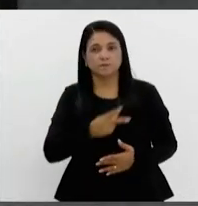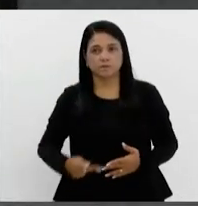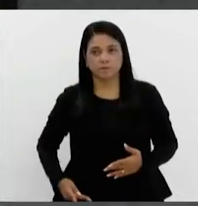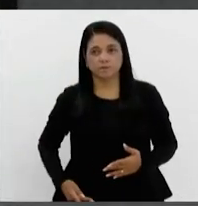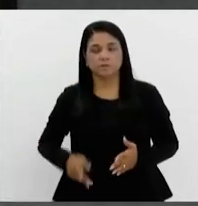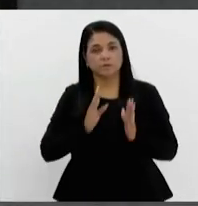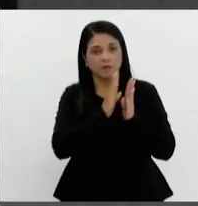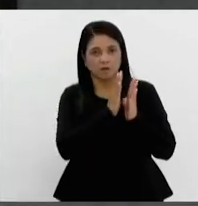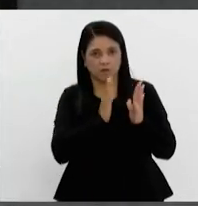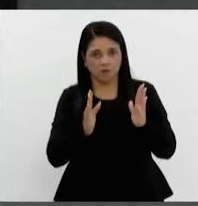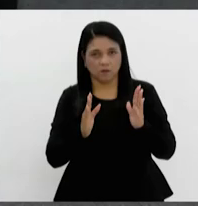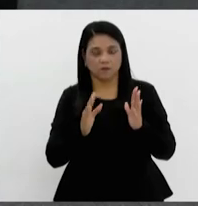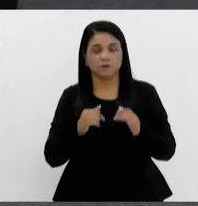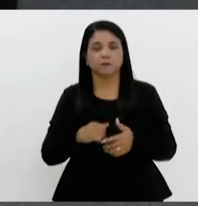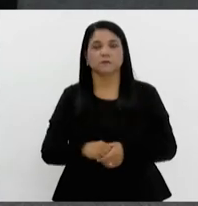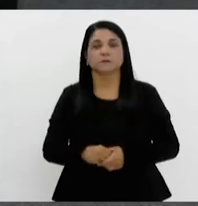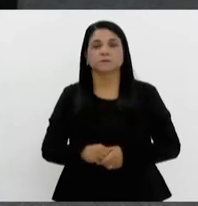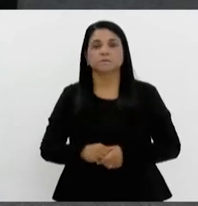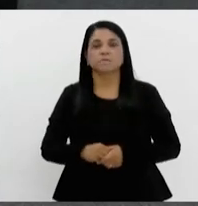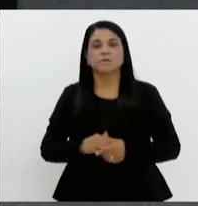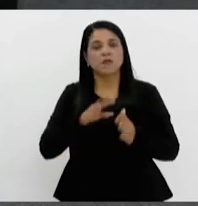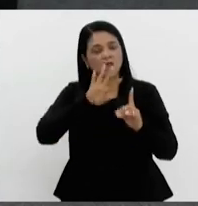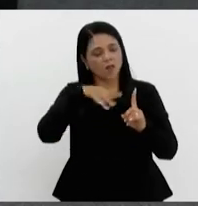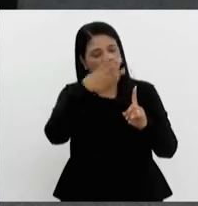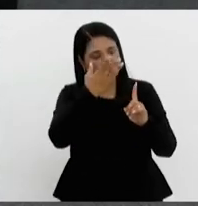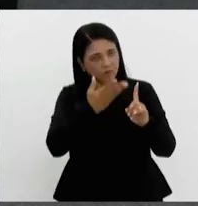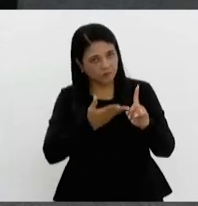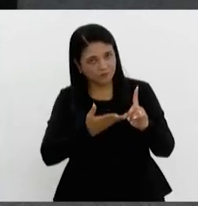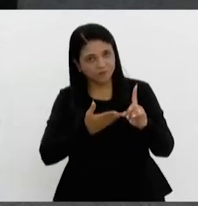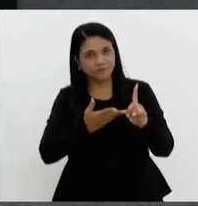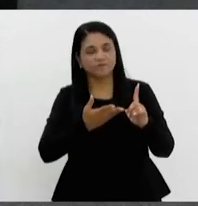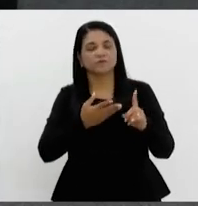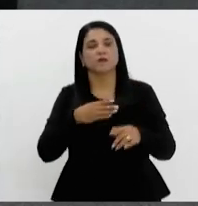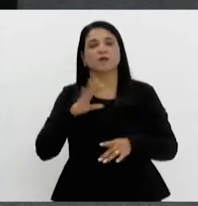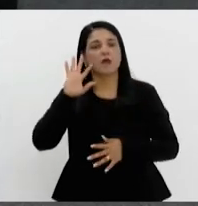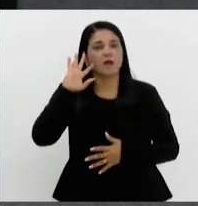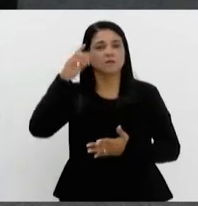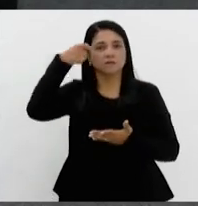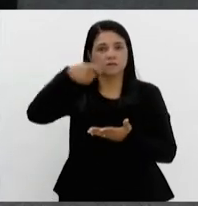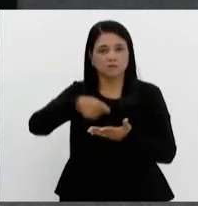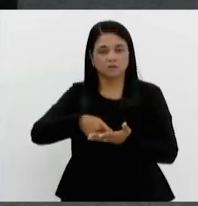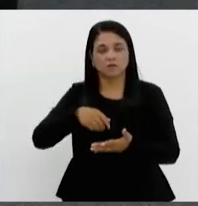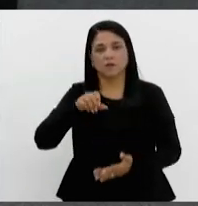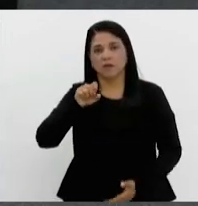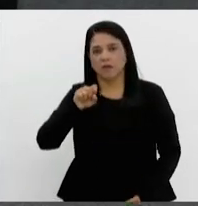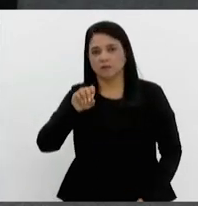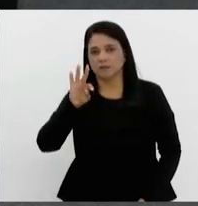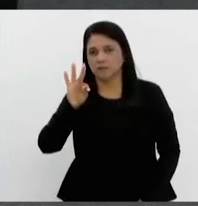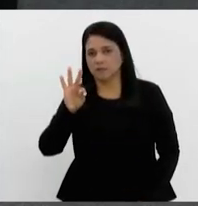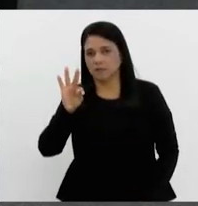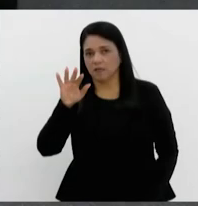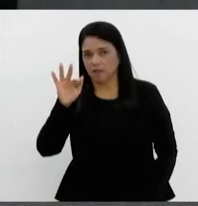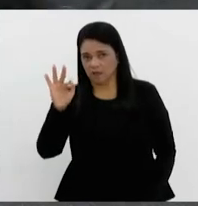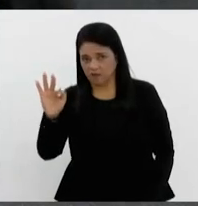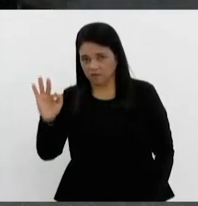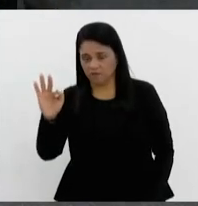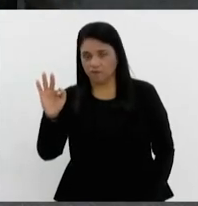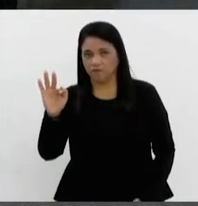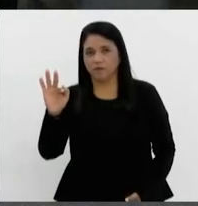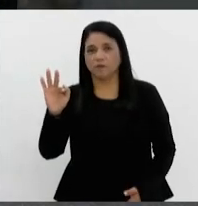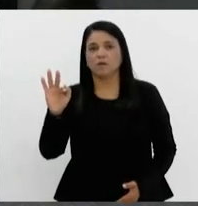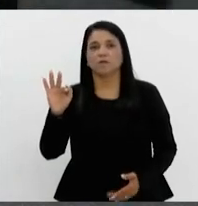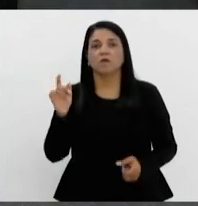pela ordem, aqui só para elogiar a decisão do STF, que, na verdade, voltou